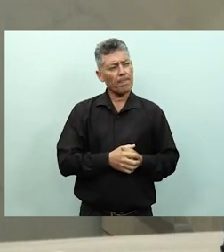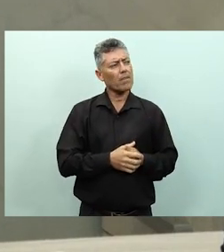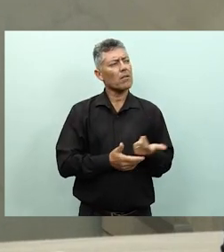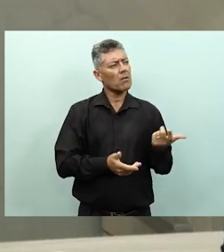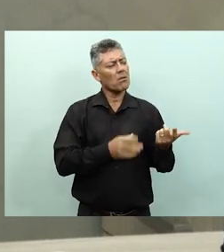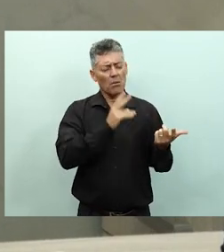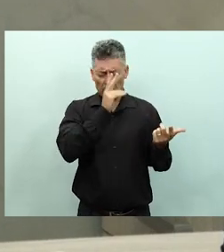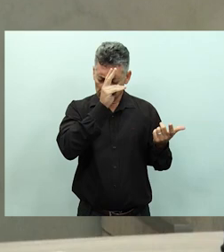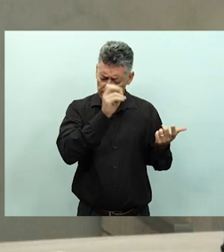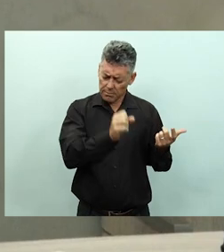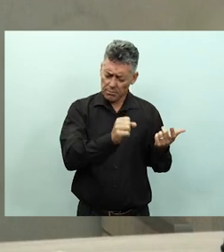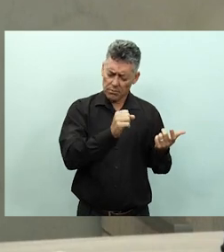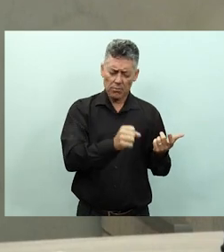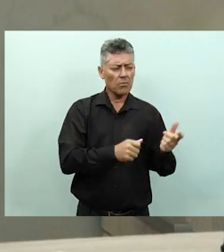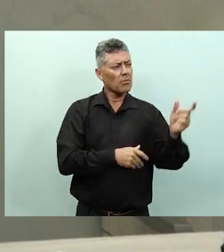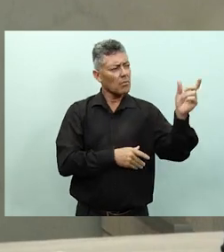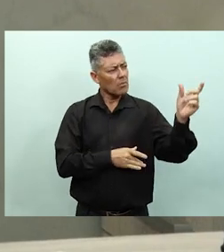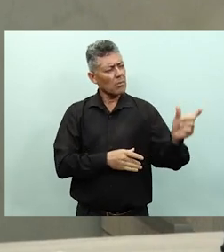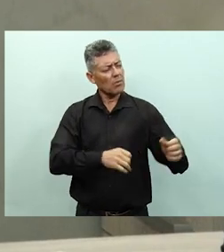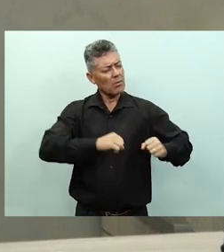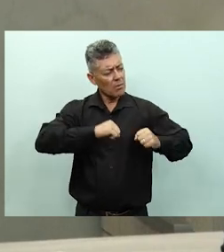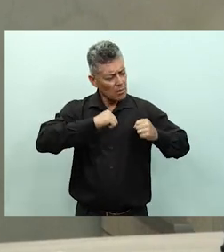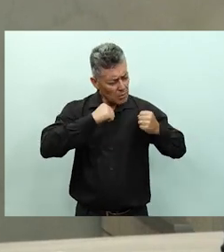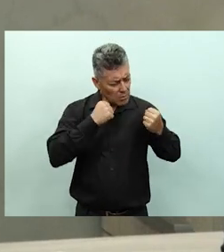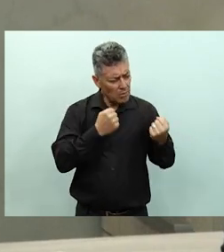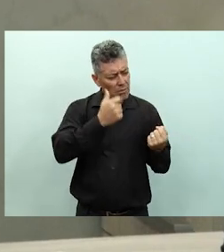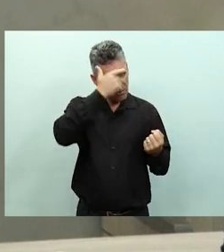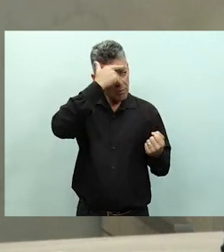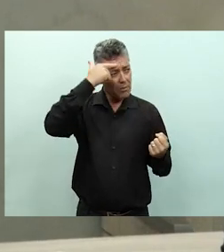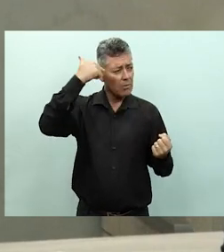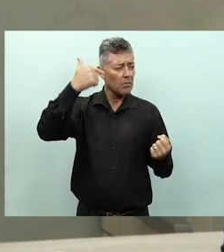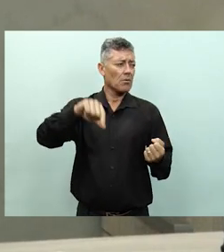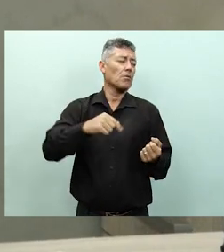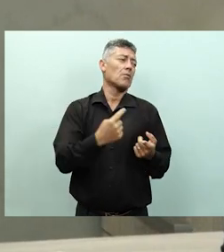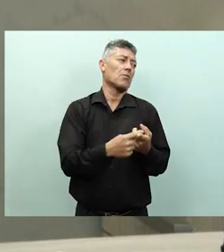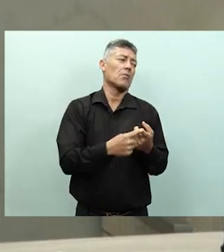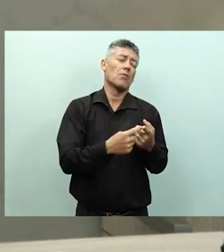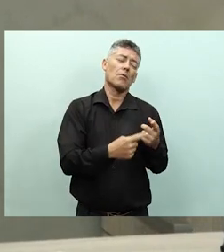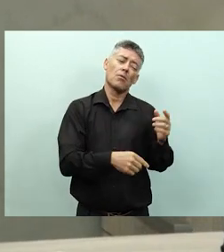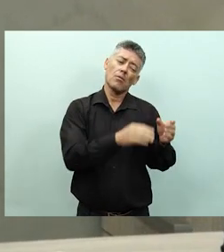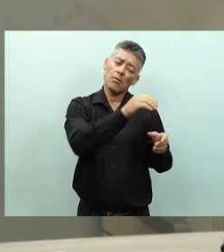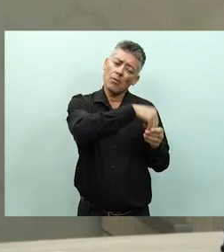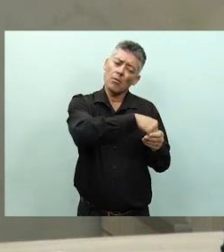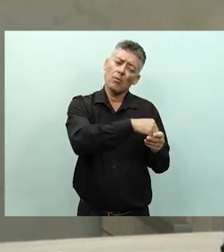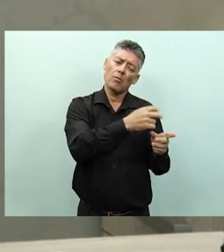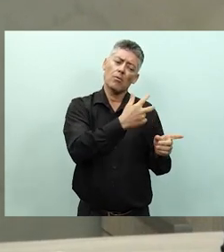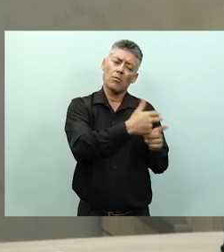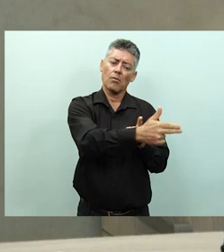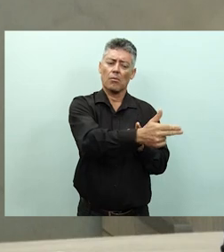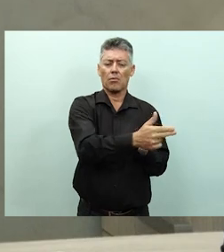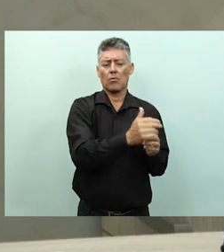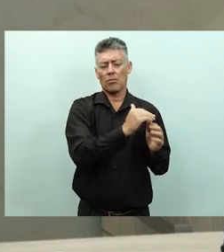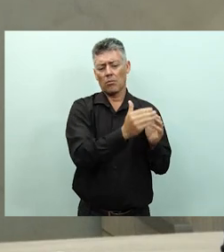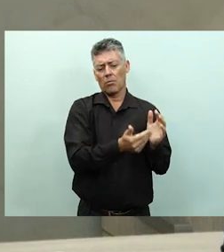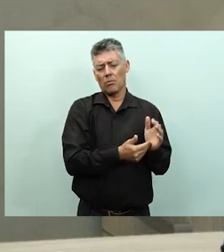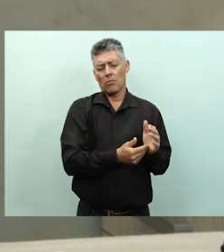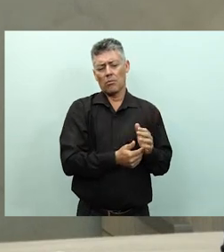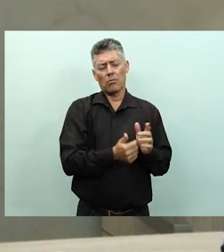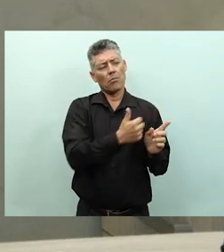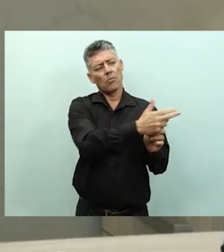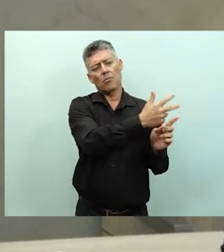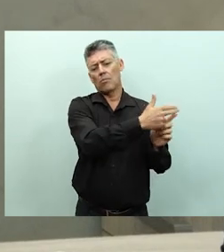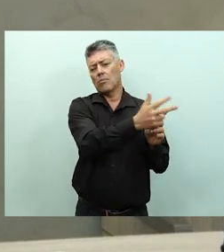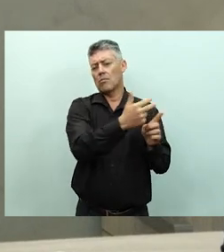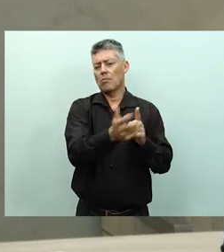se fortaleceu a imagem de guerreira, porque naquela eleição ela meio que venceu contra tudo e contra todos, e